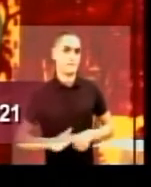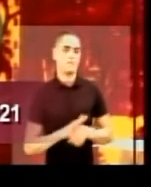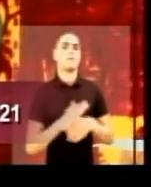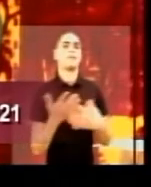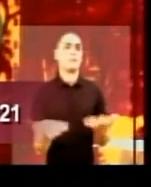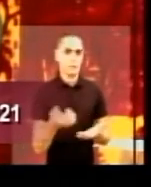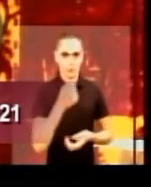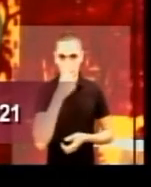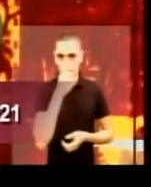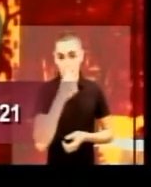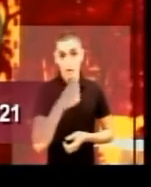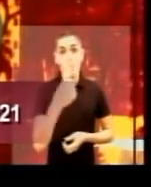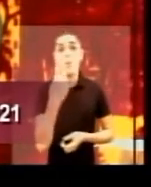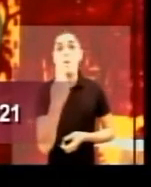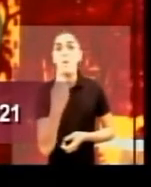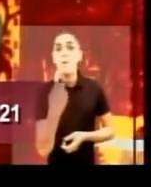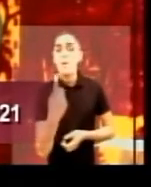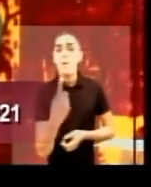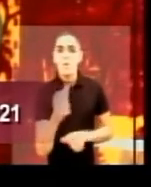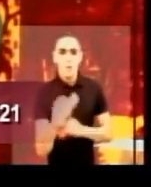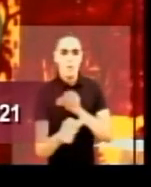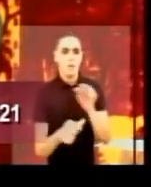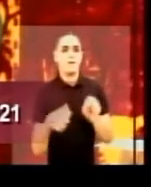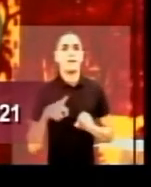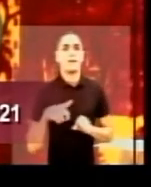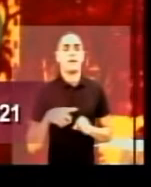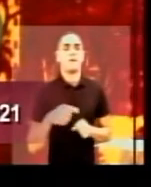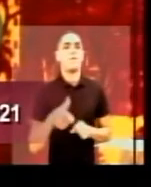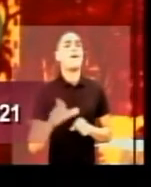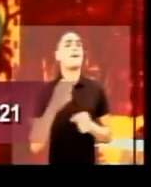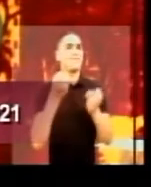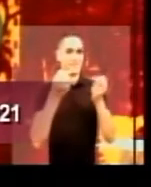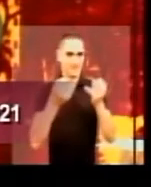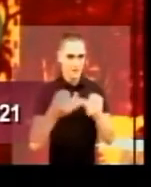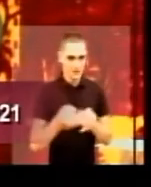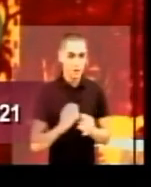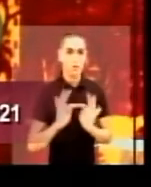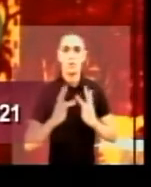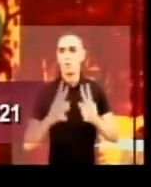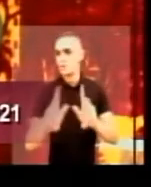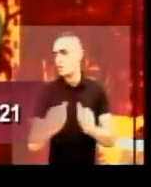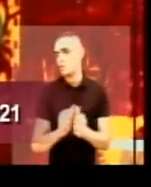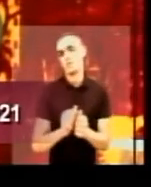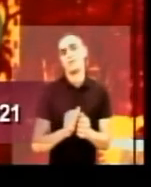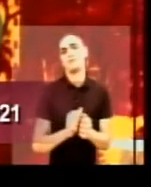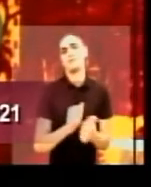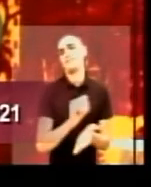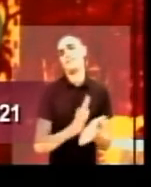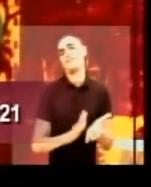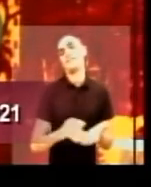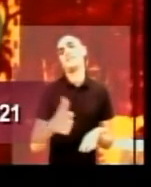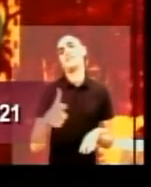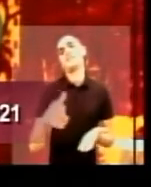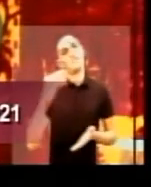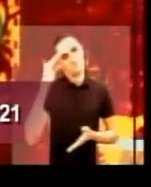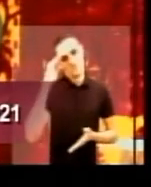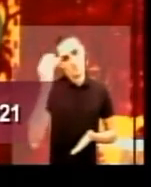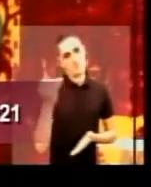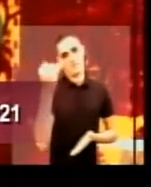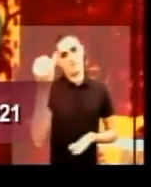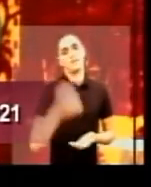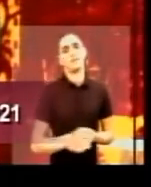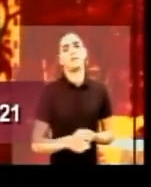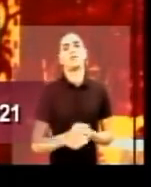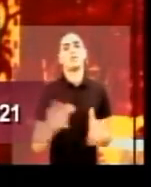única alteração que teve, como eu disse antes, para todas as atividades não essenciais, foi a redução de horário, de 10 para